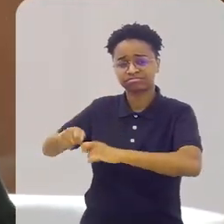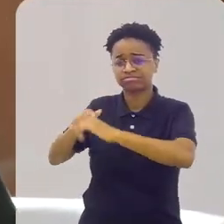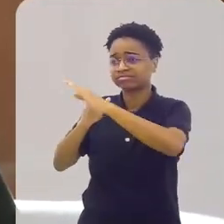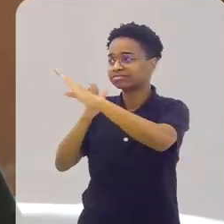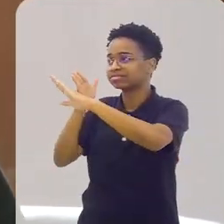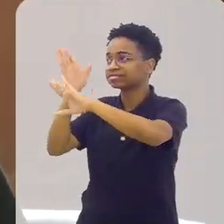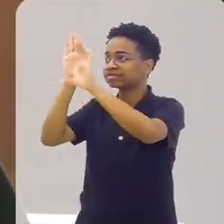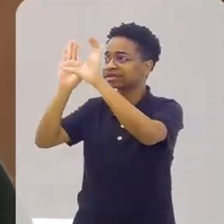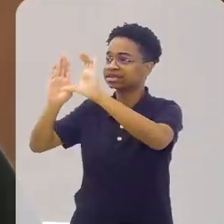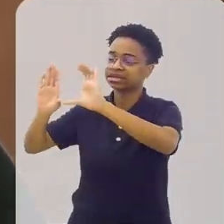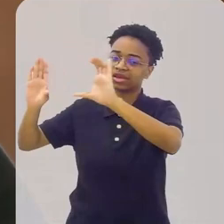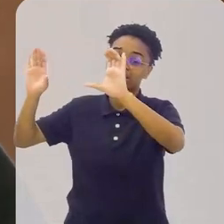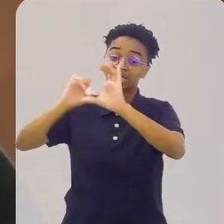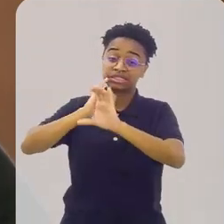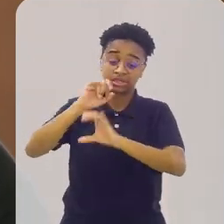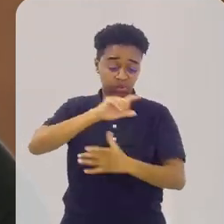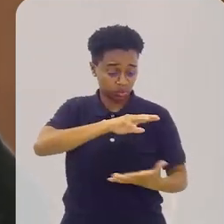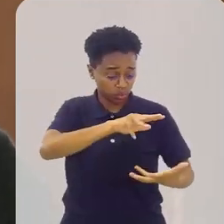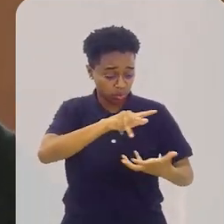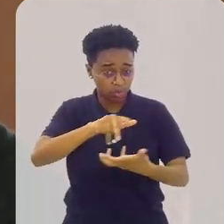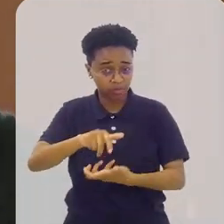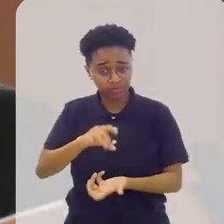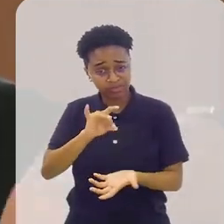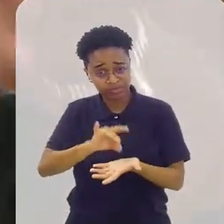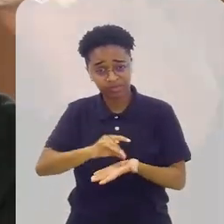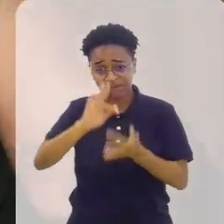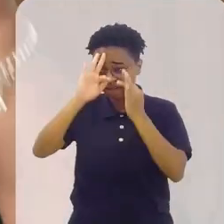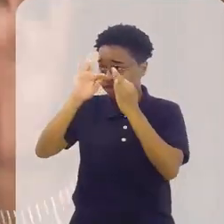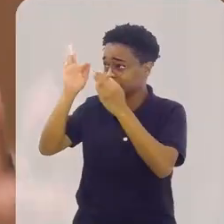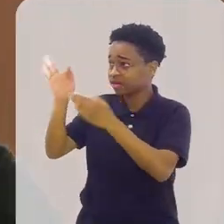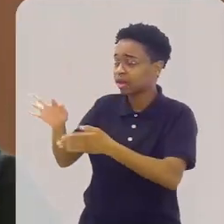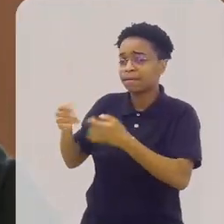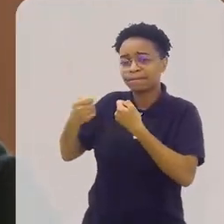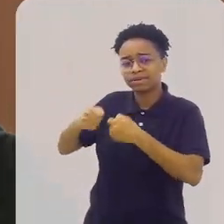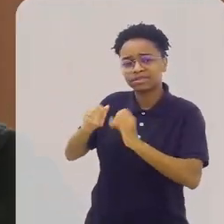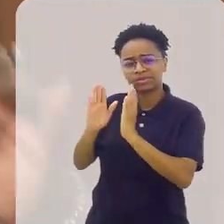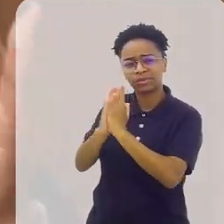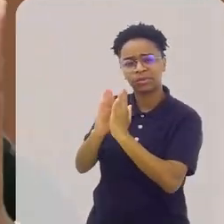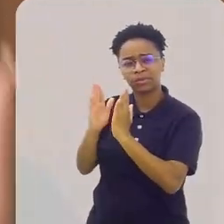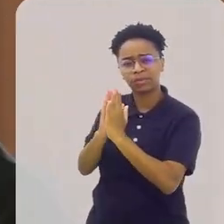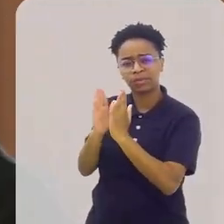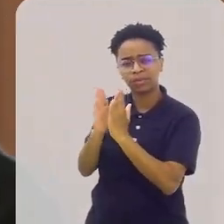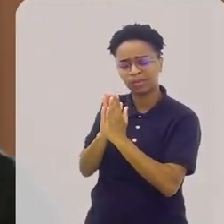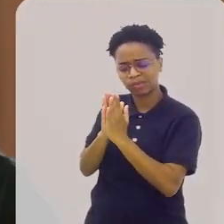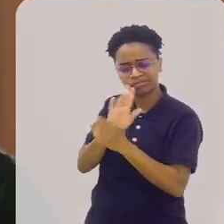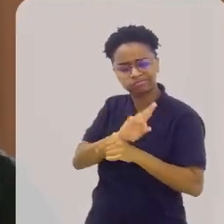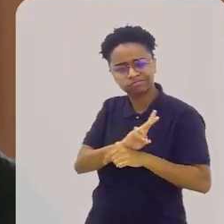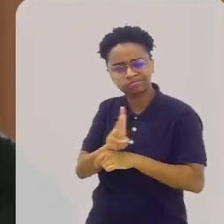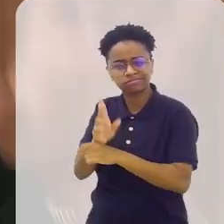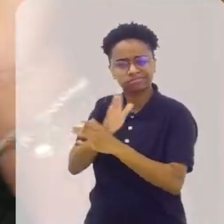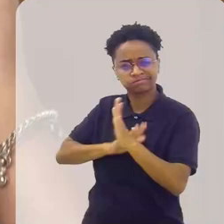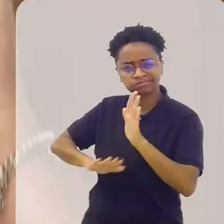no céu quem aqui confia em Deus